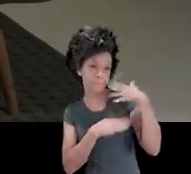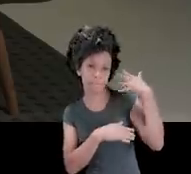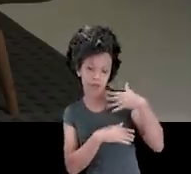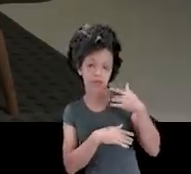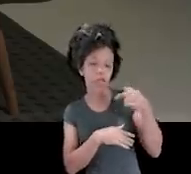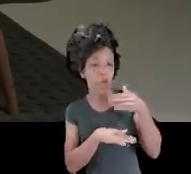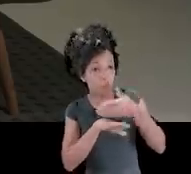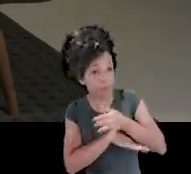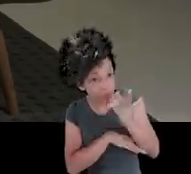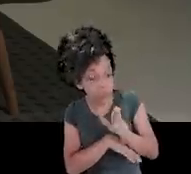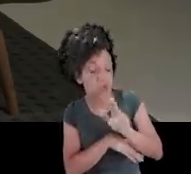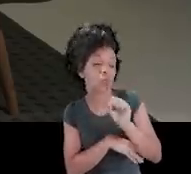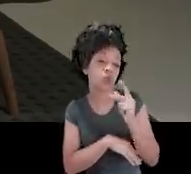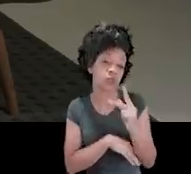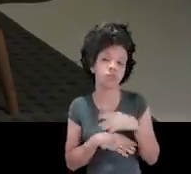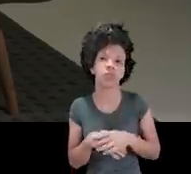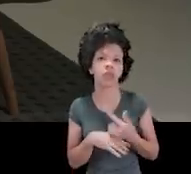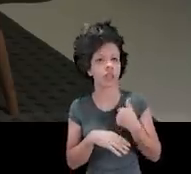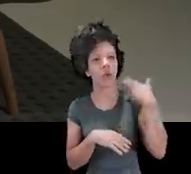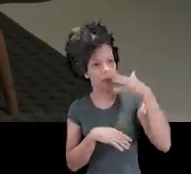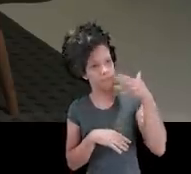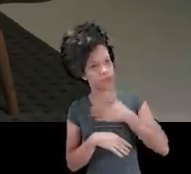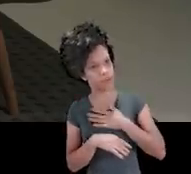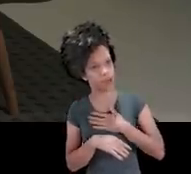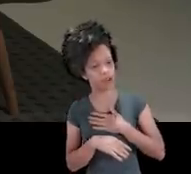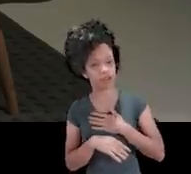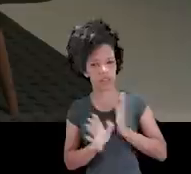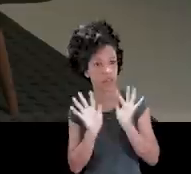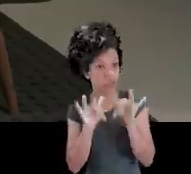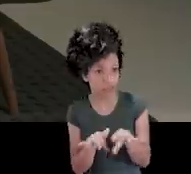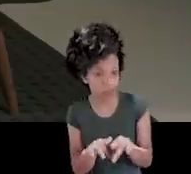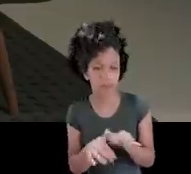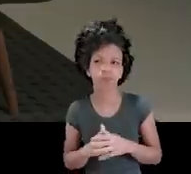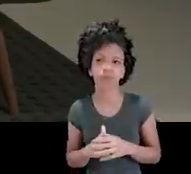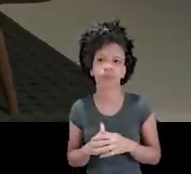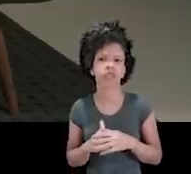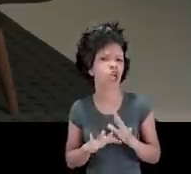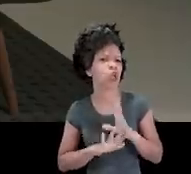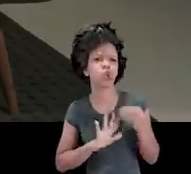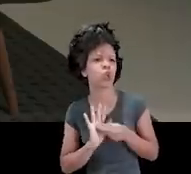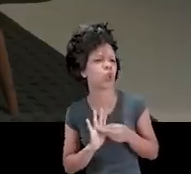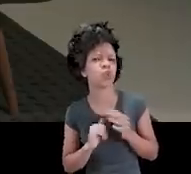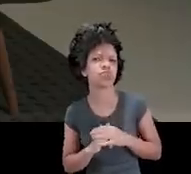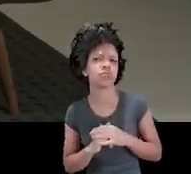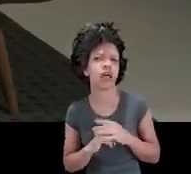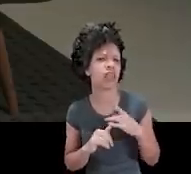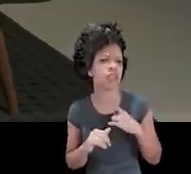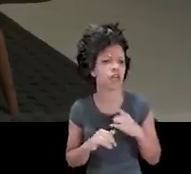USP e tal, e um dos, e eu, assim, eu ia dar a minha palestra, que era no final dela. E aí todos estavam fazendo o